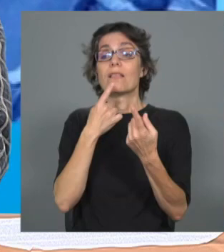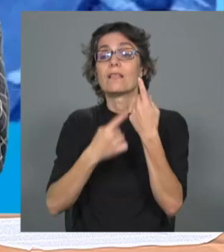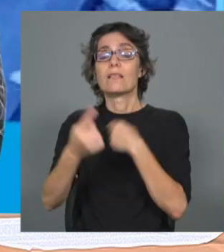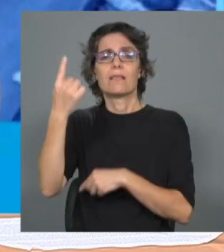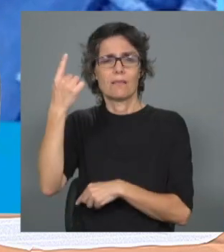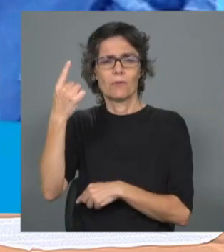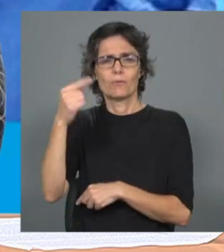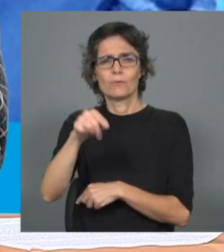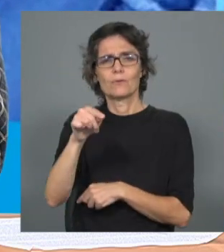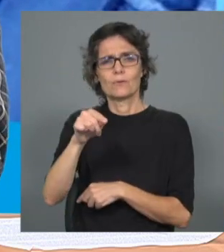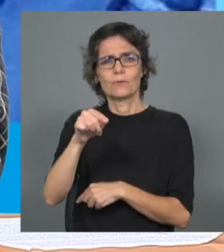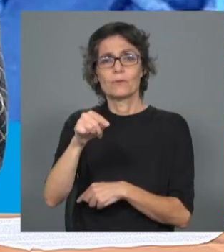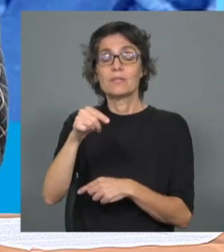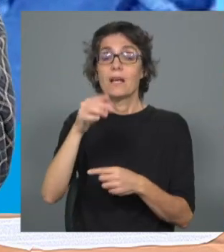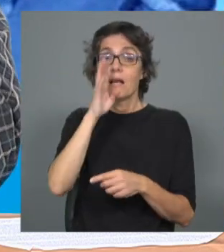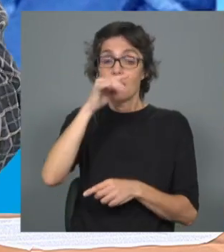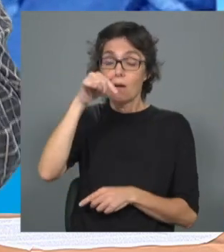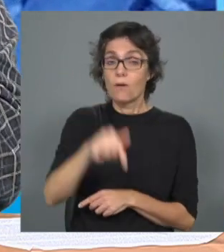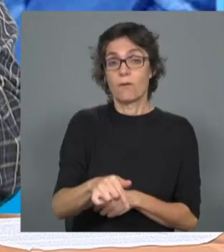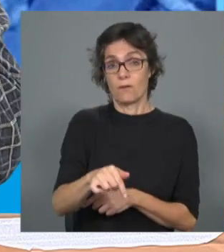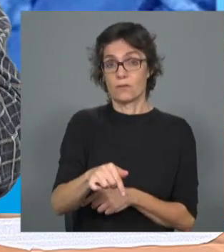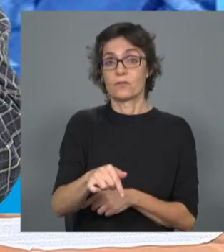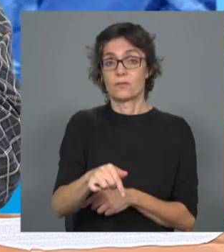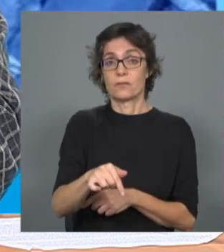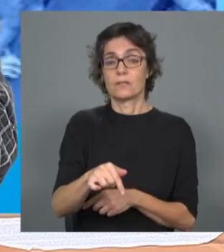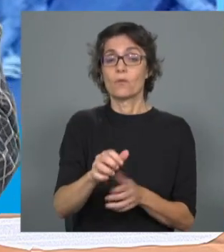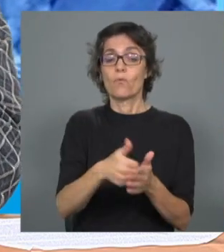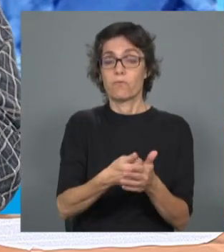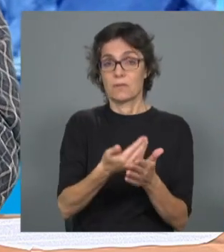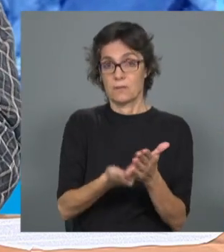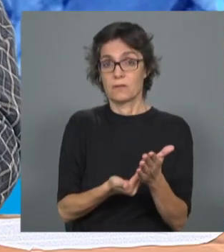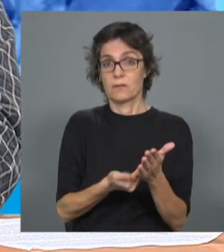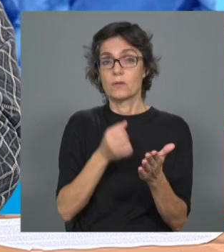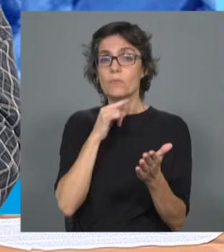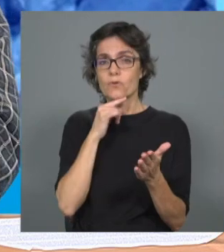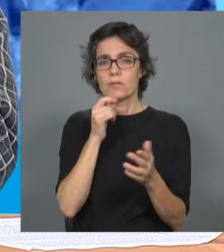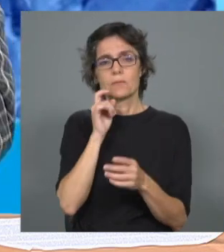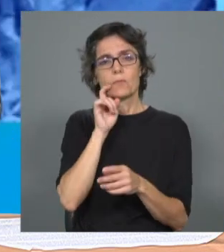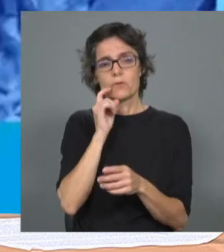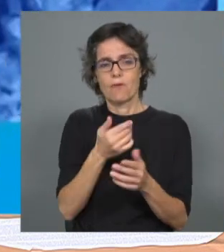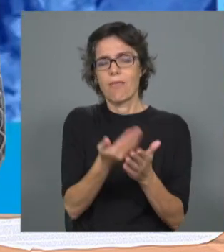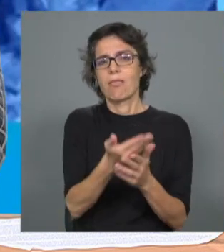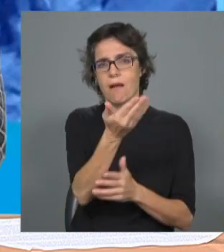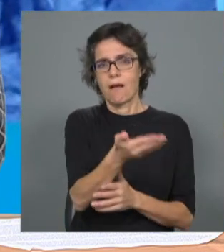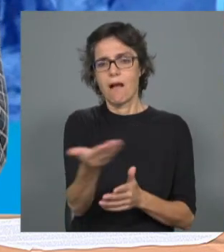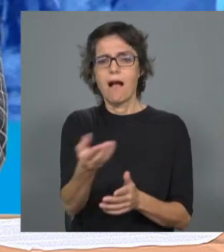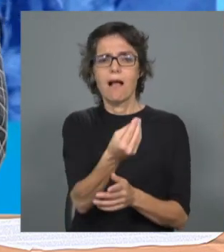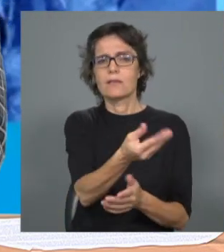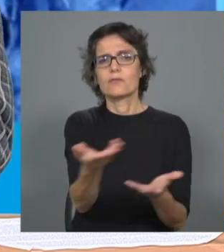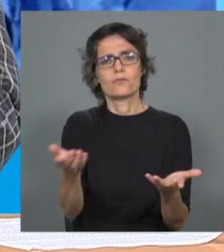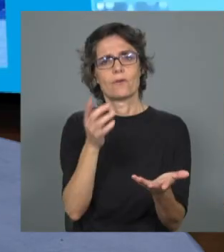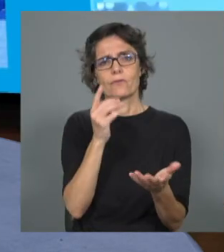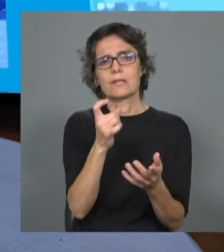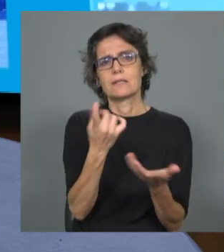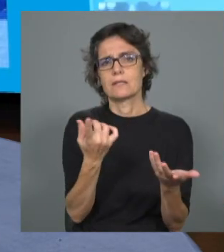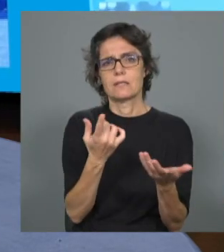então se fosse hoje o Evangelho certamente ia focar-se nestas pessoas que são desprotegidas, nestas pessoas que precisam de cuidados.